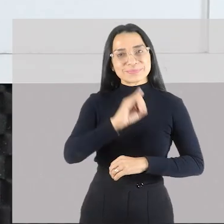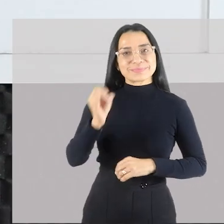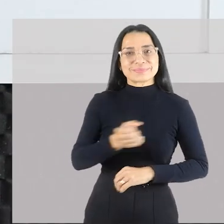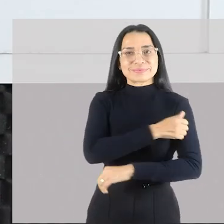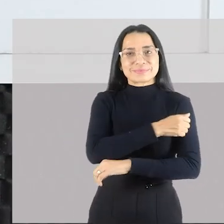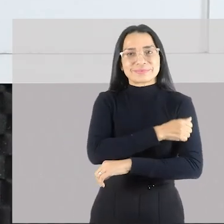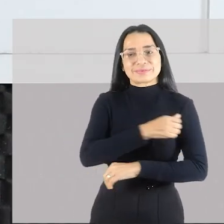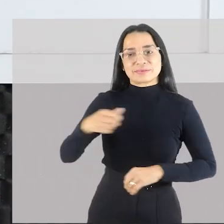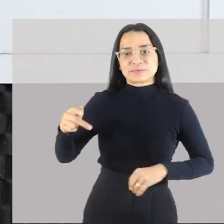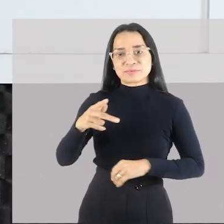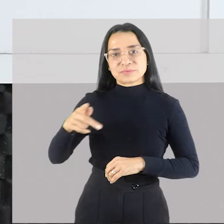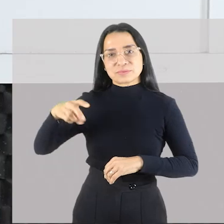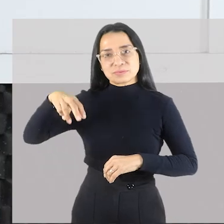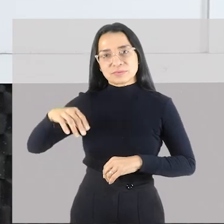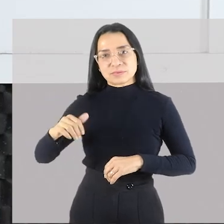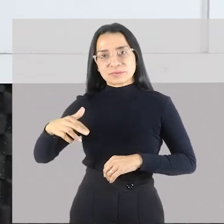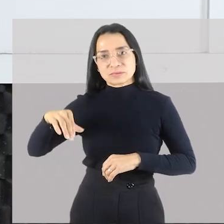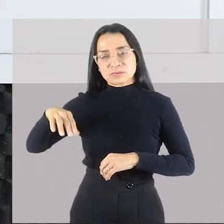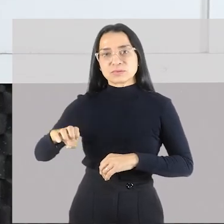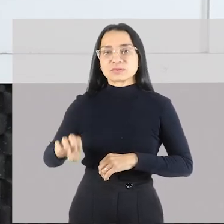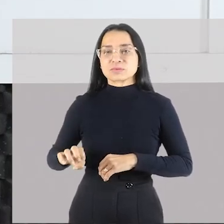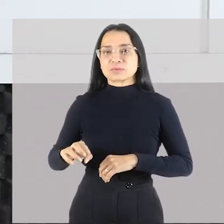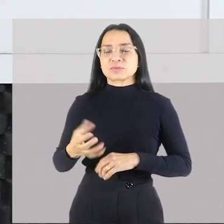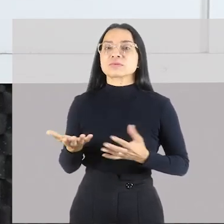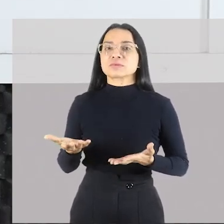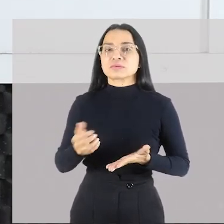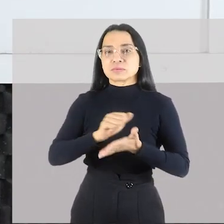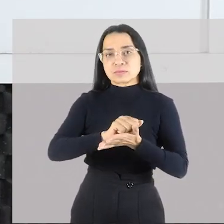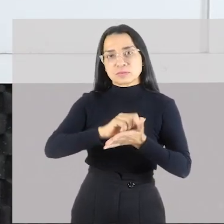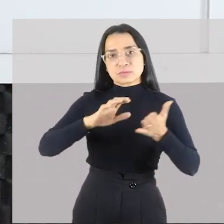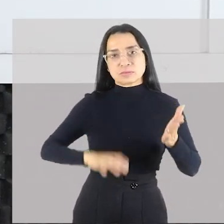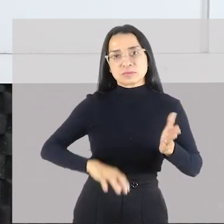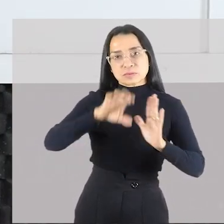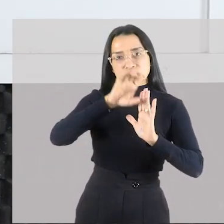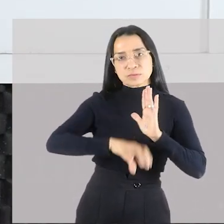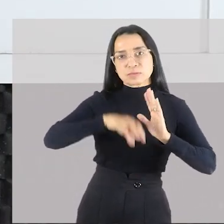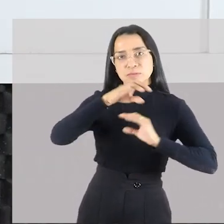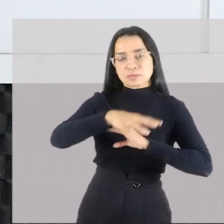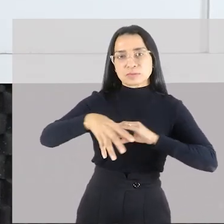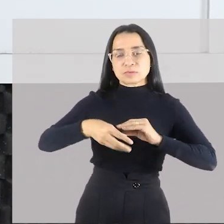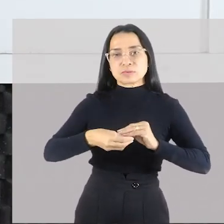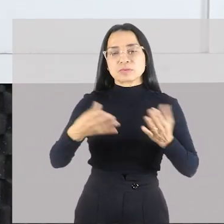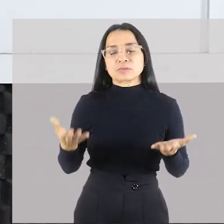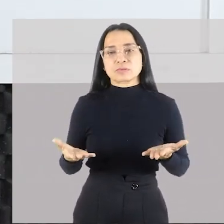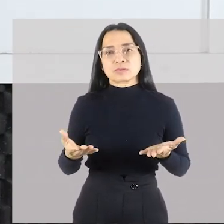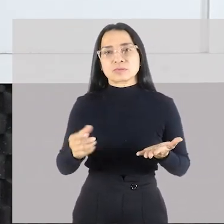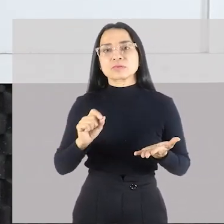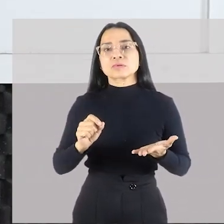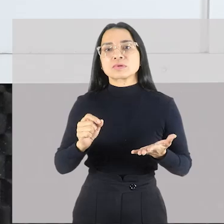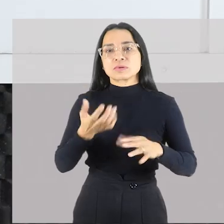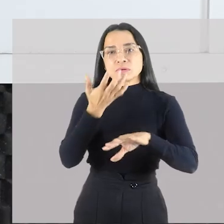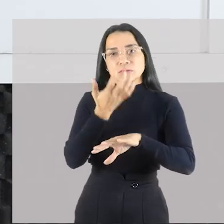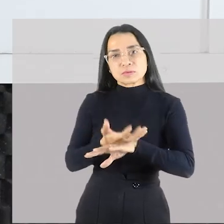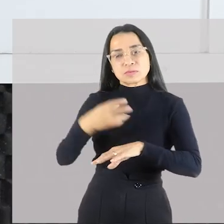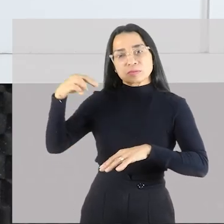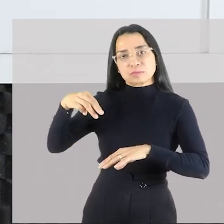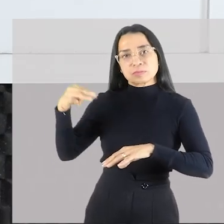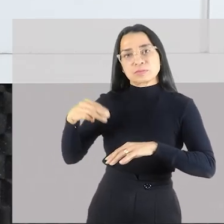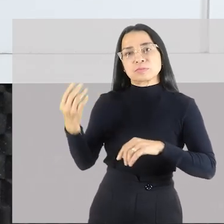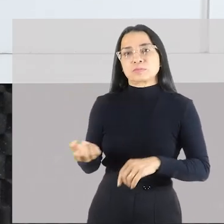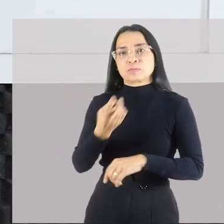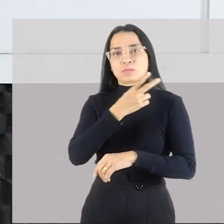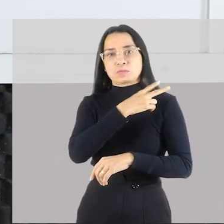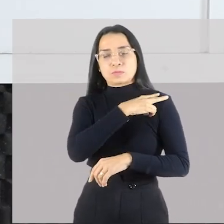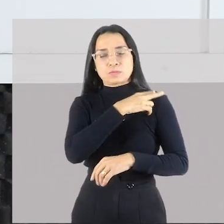Olá pessoal, aqui é o professor Maroni Beckman, estamos aqui em nossas atividades curriculares complementares ao de matemática destinado aos alunos